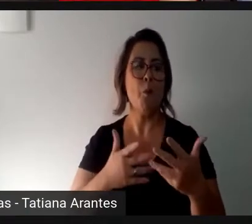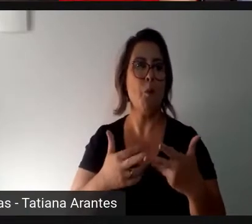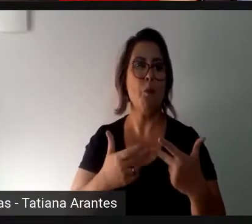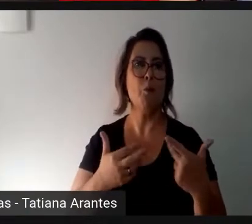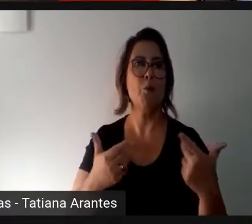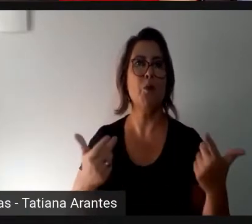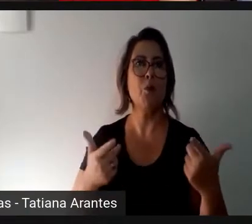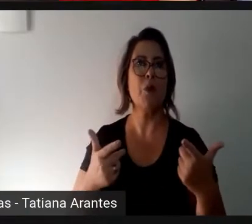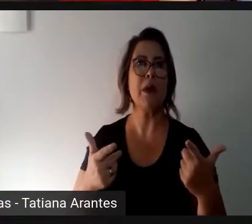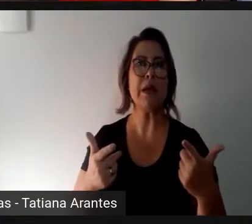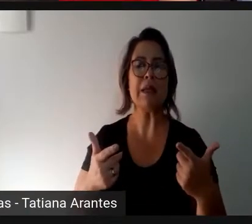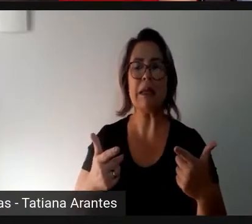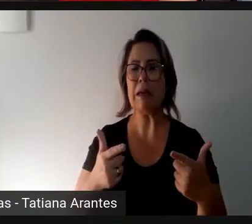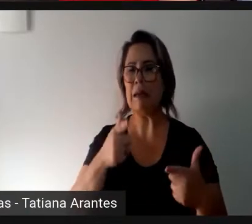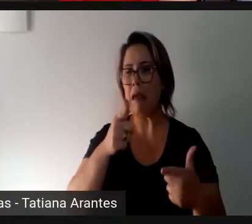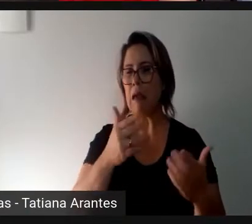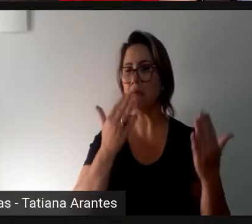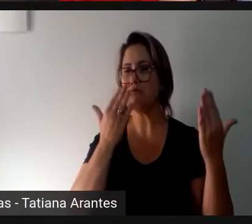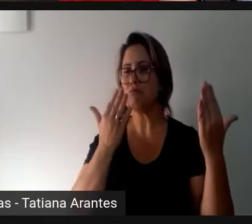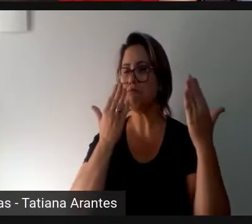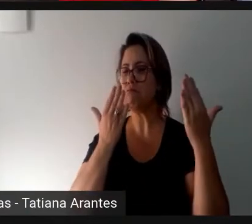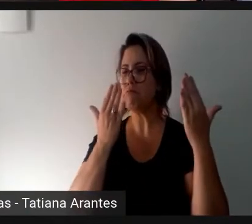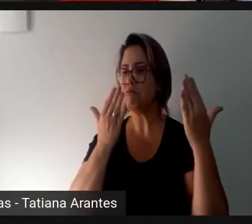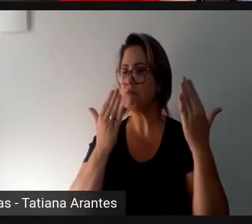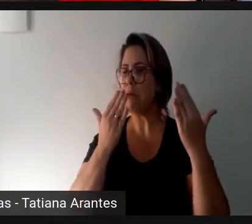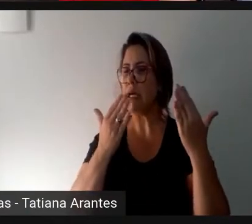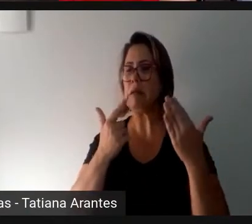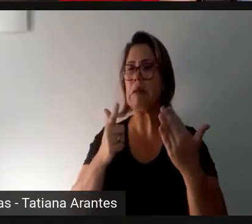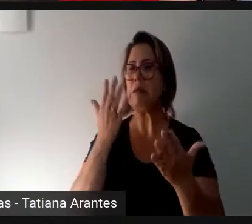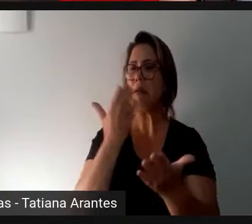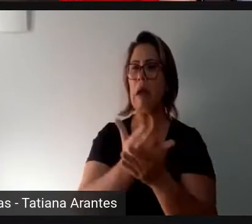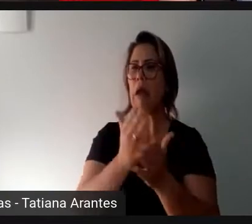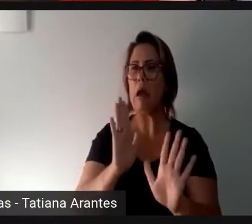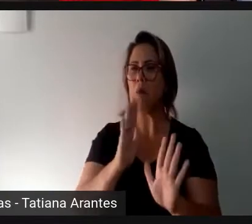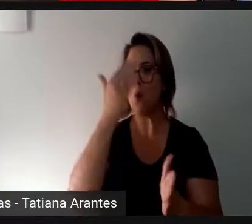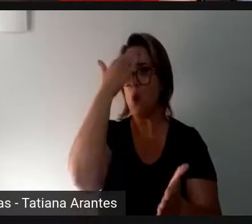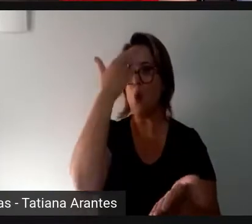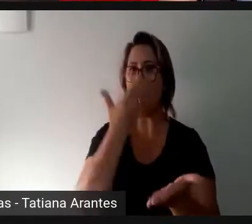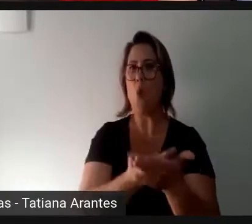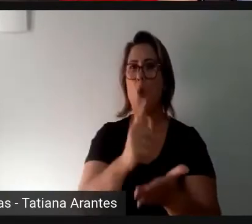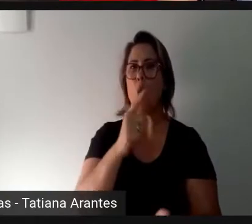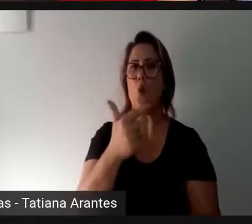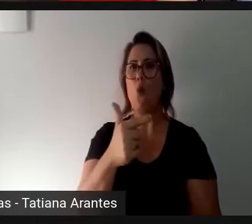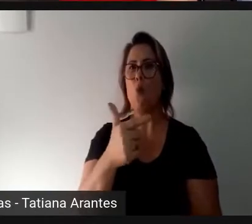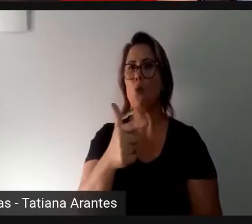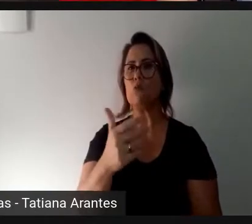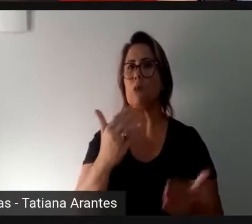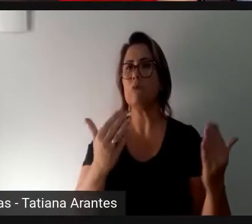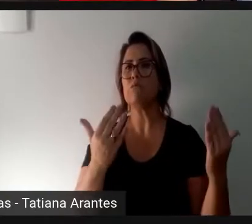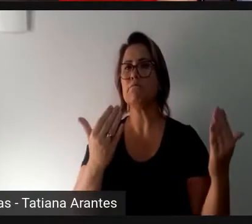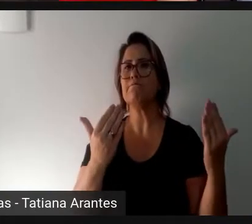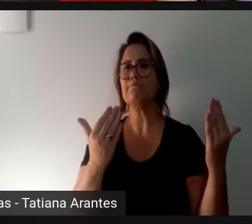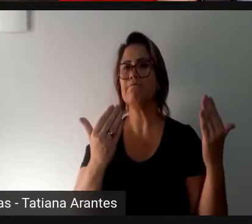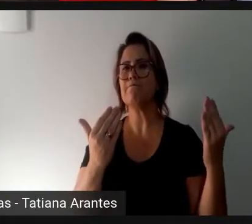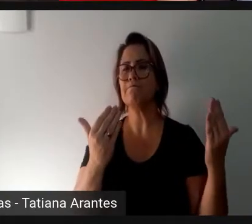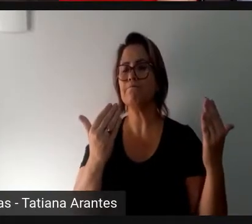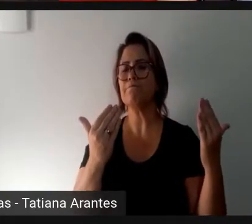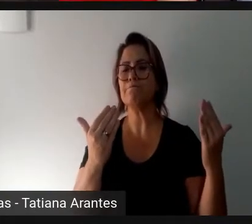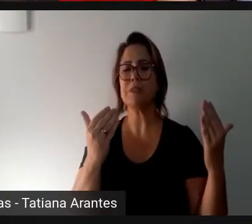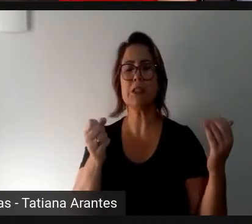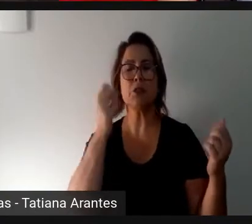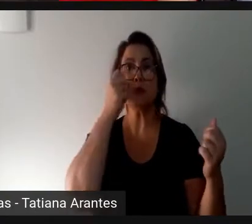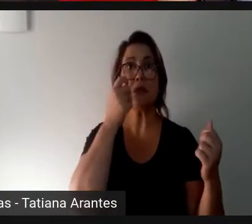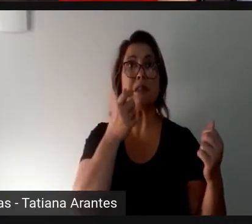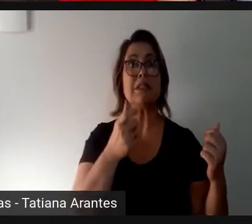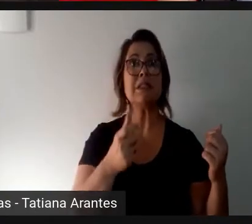quebra de confiança de um agente em interesse próprio e não interesse da empresa é